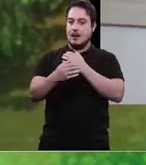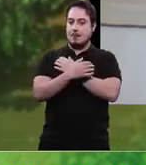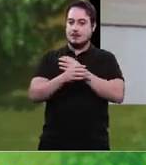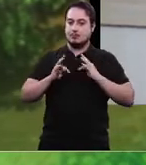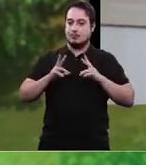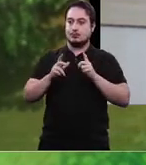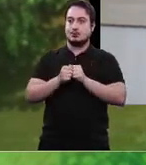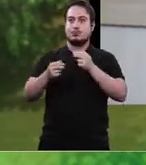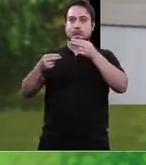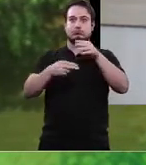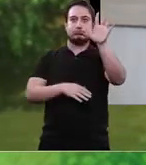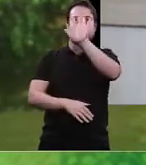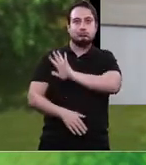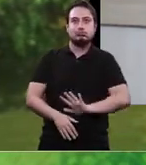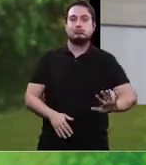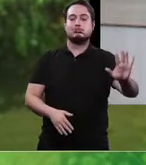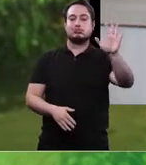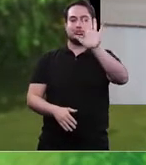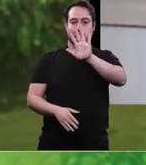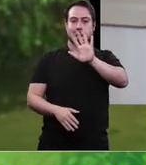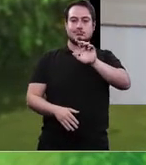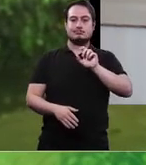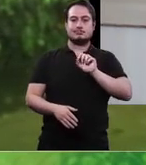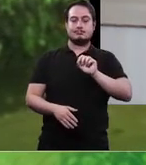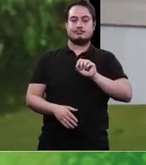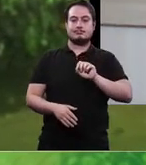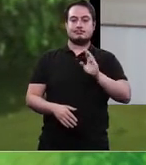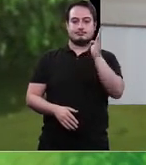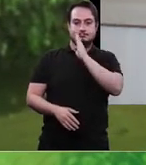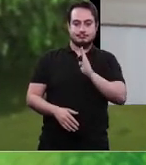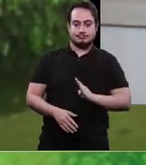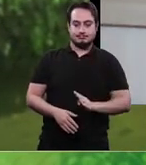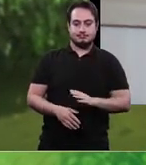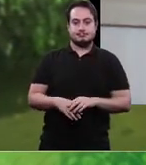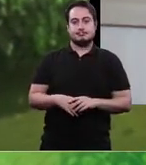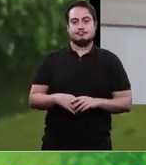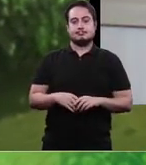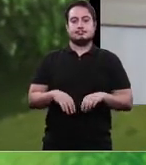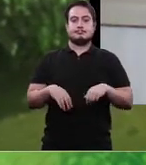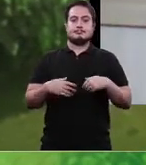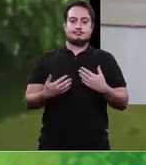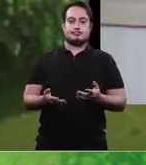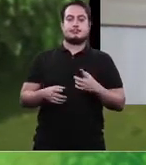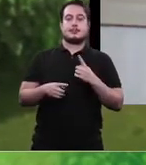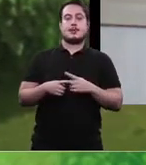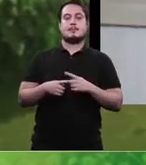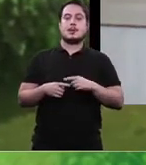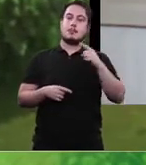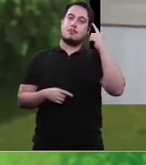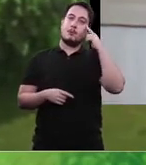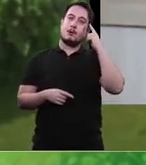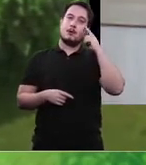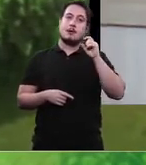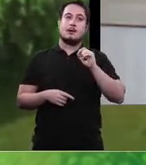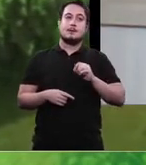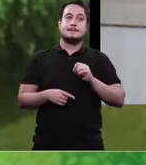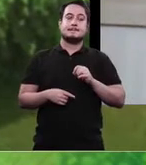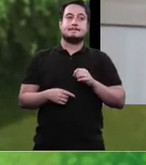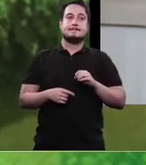SEBRAE Nacional, enfim, por todos os SEBRAEs do Brasil, porque penso ou pensamos aqui